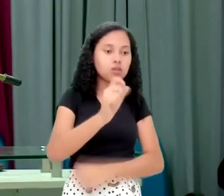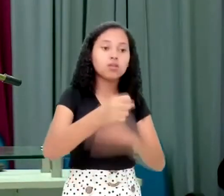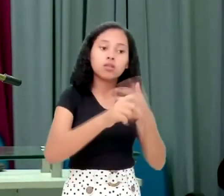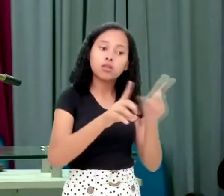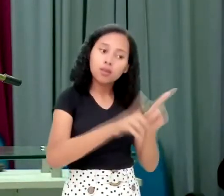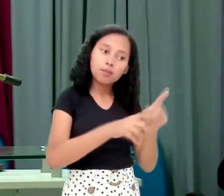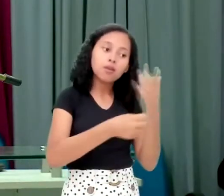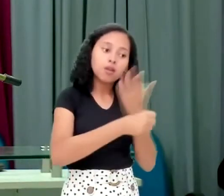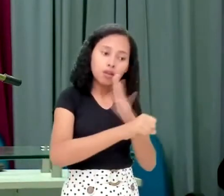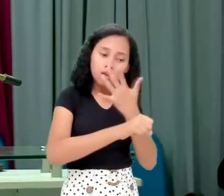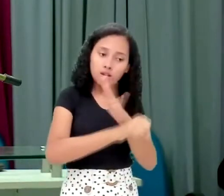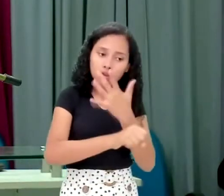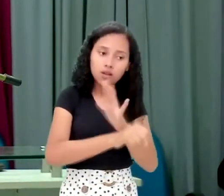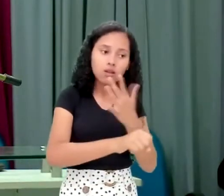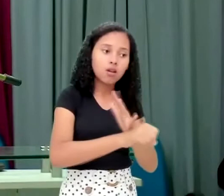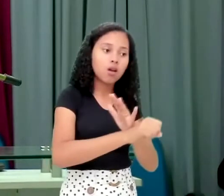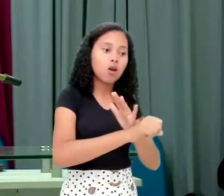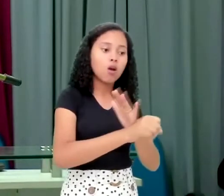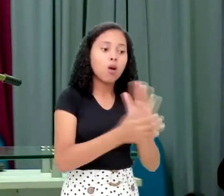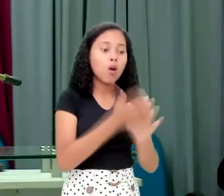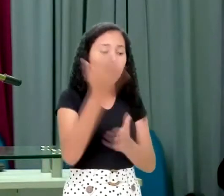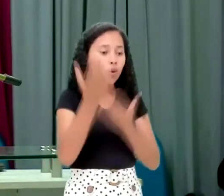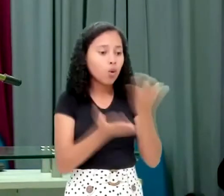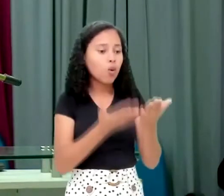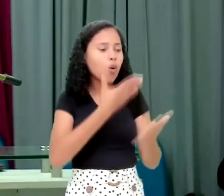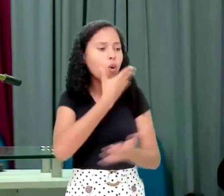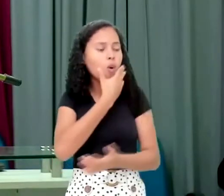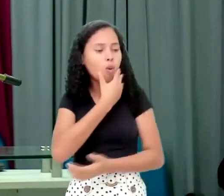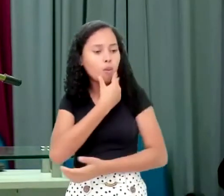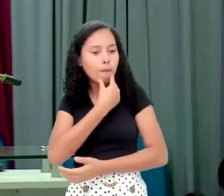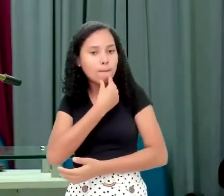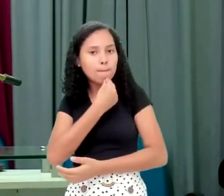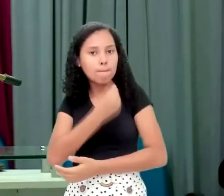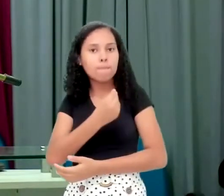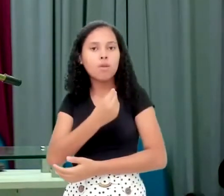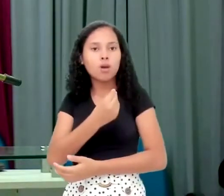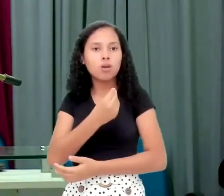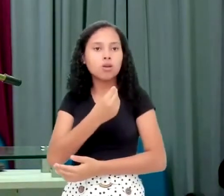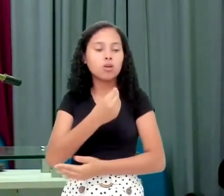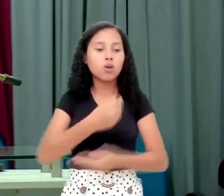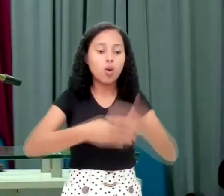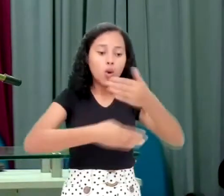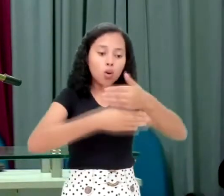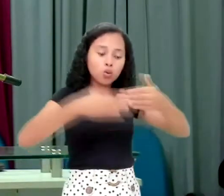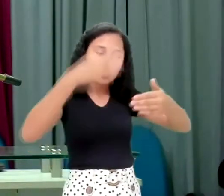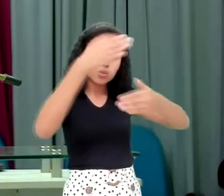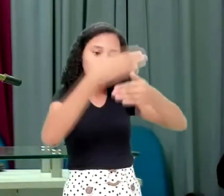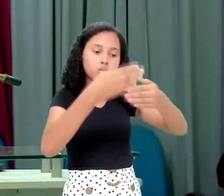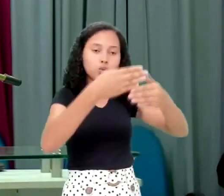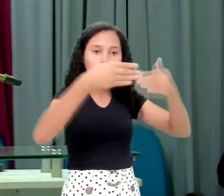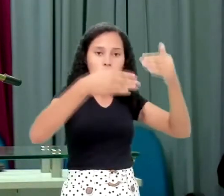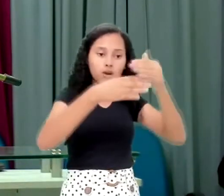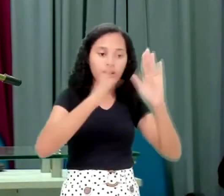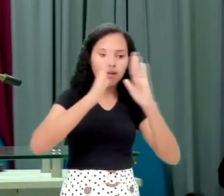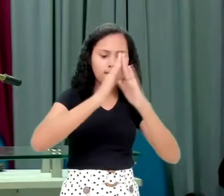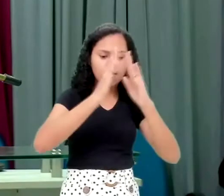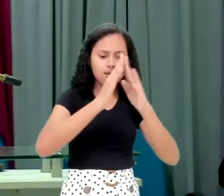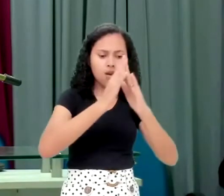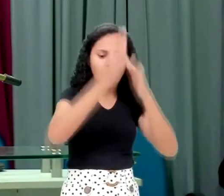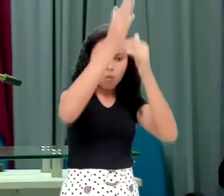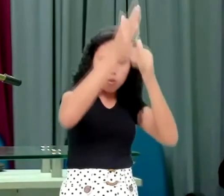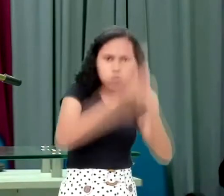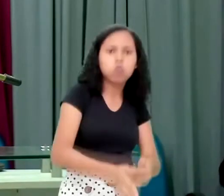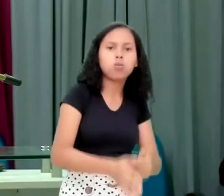pratica, compará-lo-ei a um homem prudente que construiu a sua casa sobre a rocha. Diz ele: vieram